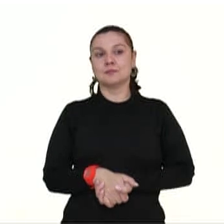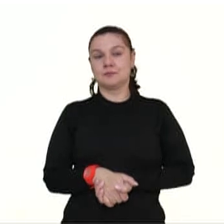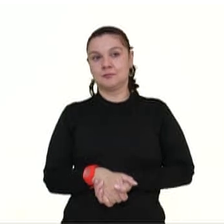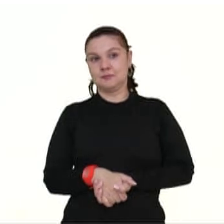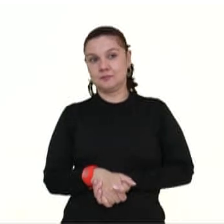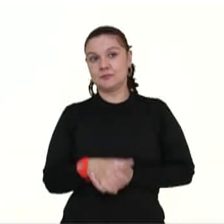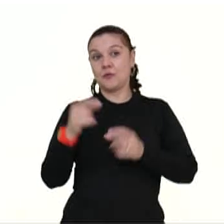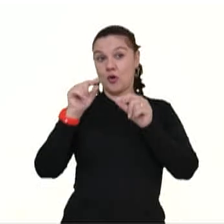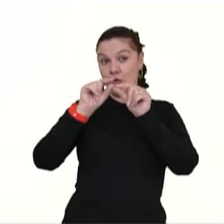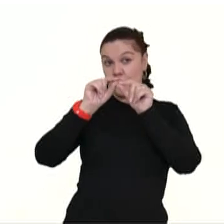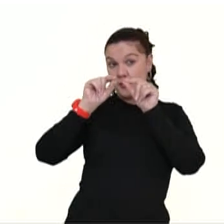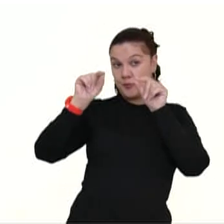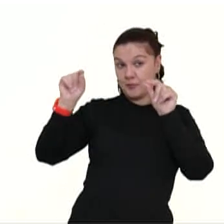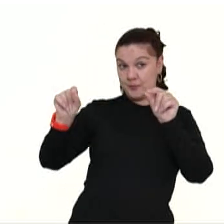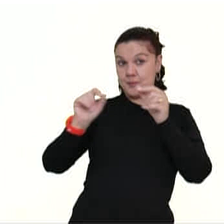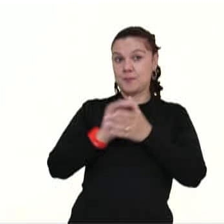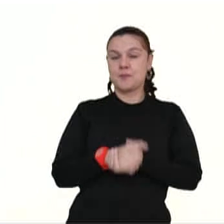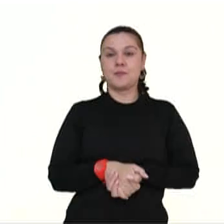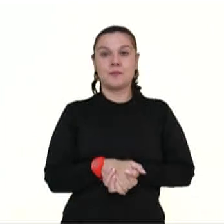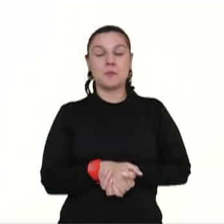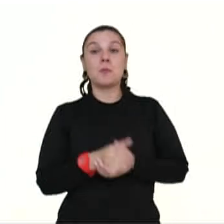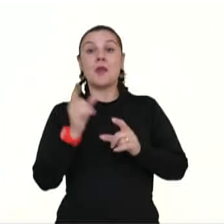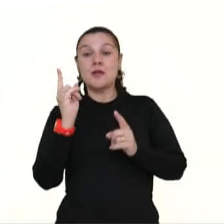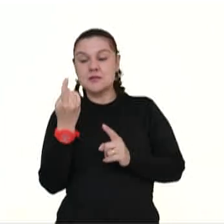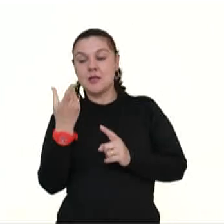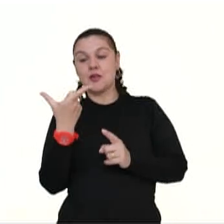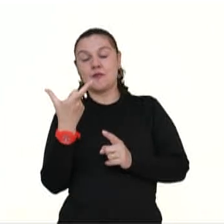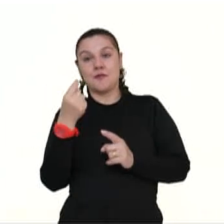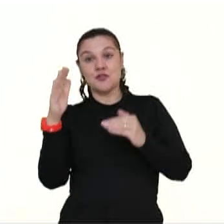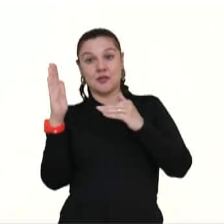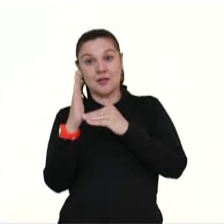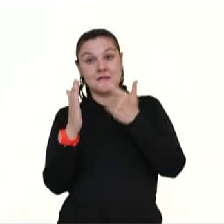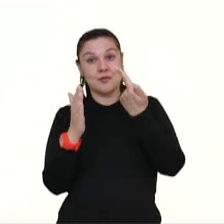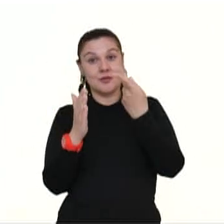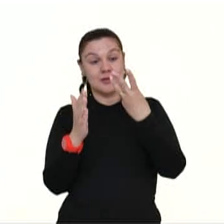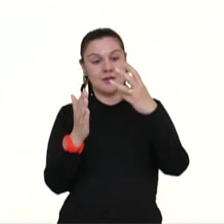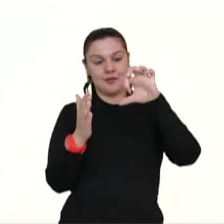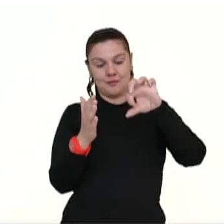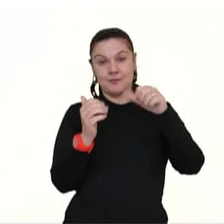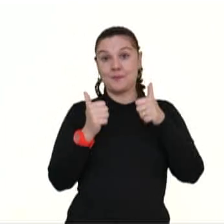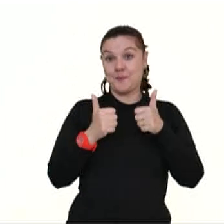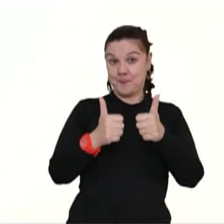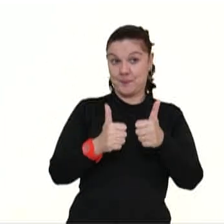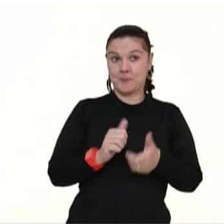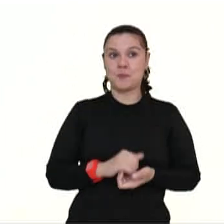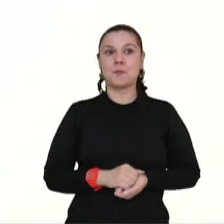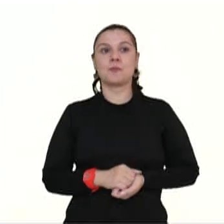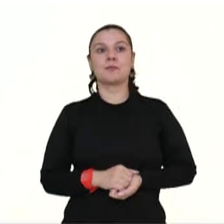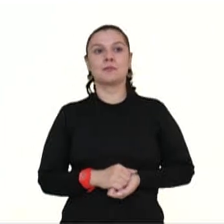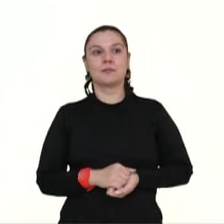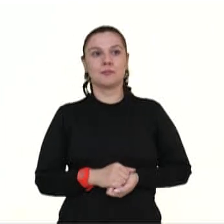Então, tem até uma anotação aqui, ó. Contamos os alunos com 120 até 139 centímetros de altura. Beleza?